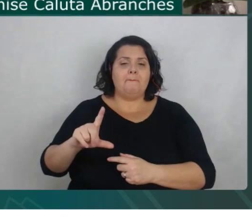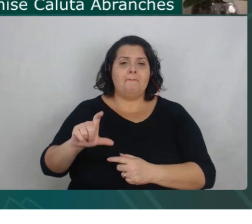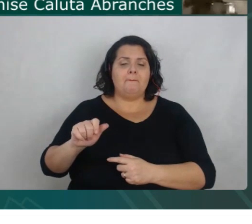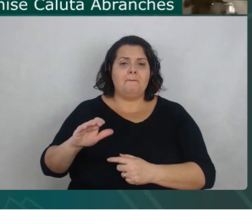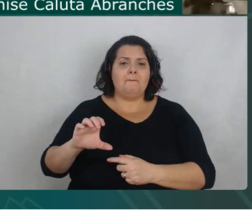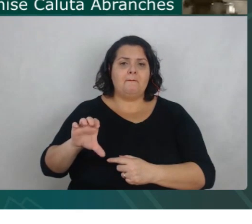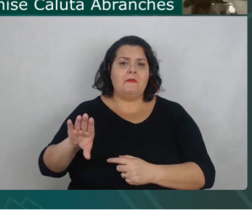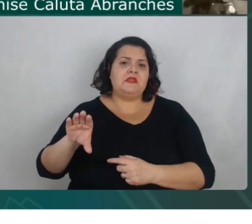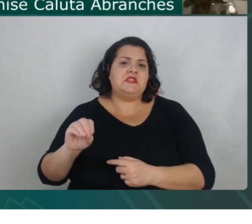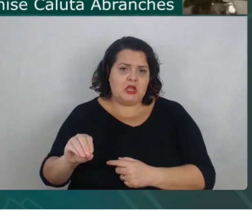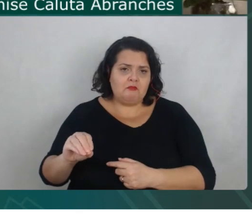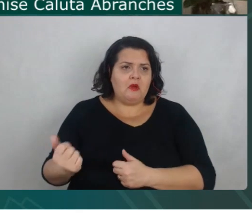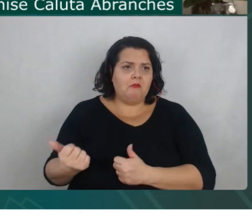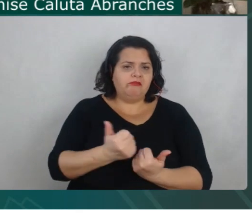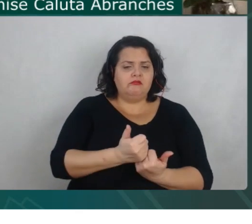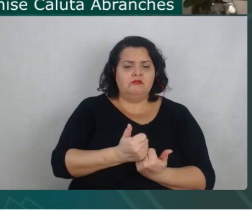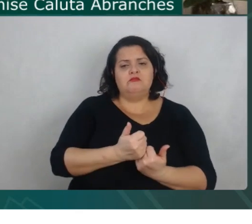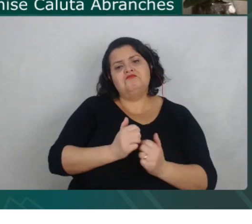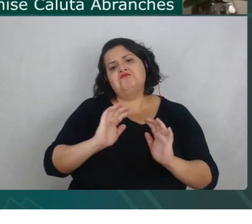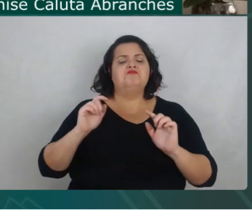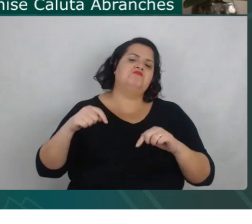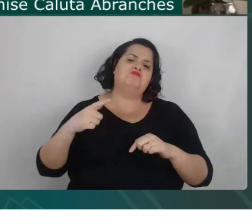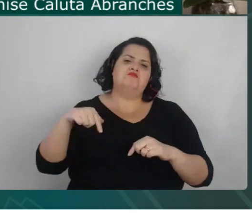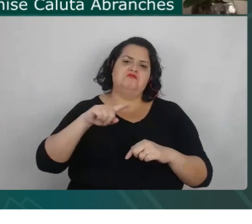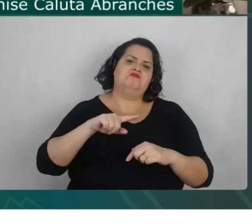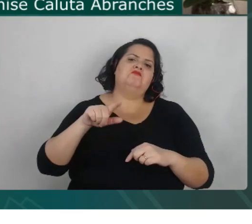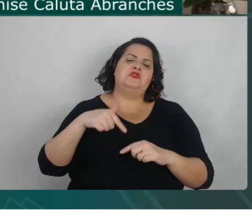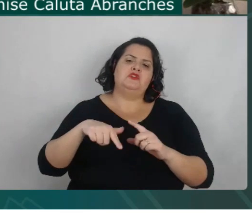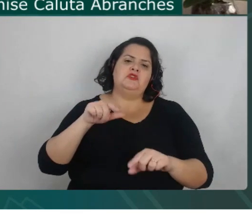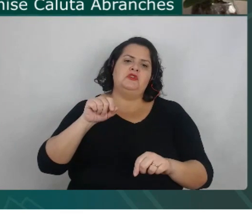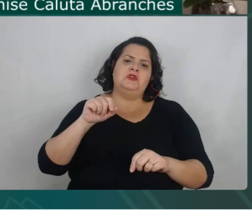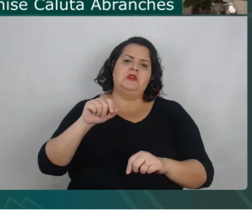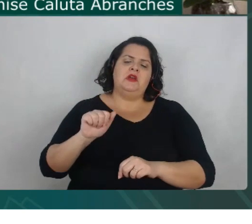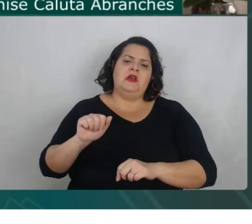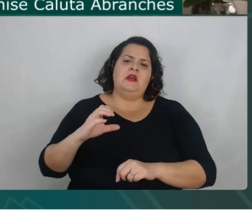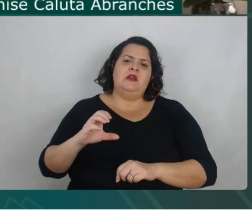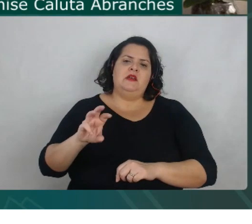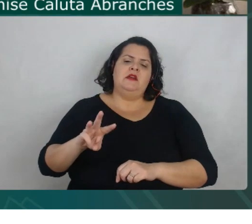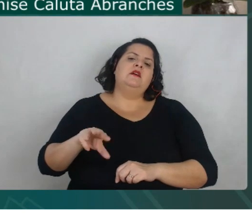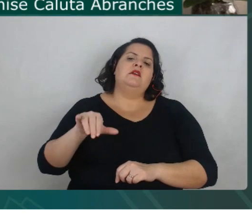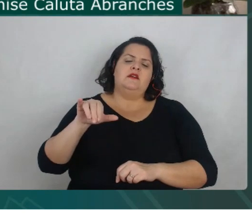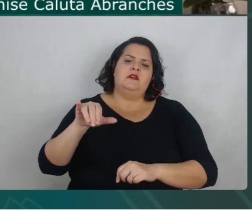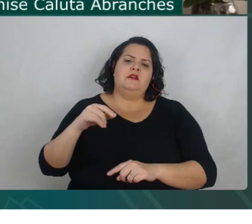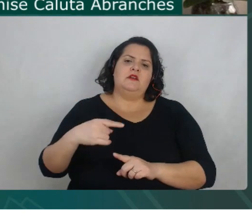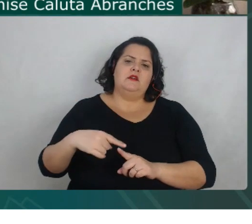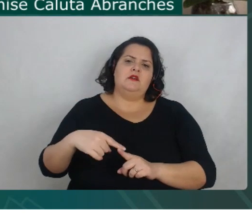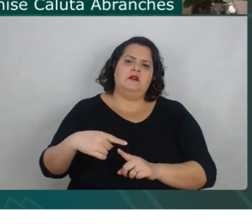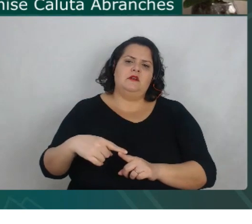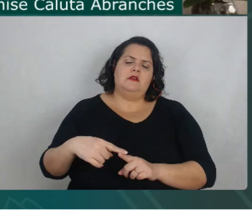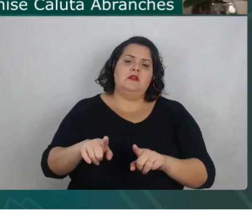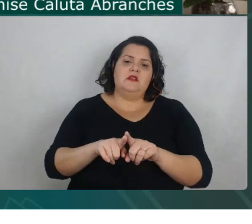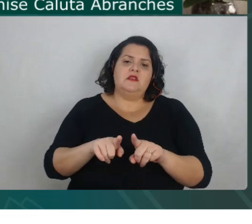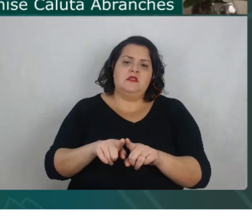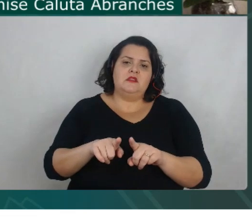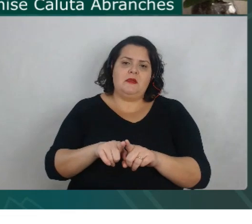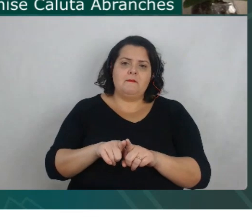no lugar. Aqui a gente escolheu a CWY porque eu acho que é uma vacina benéfica para o